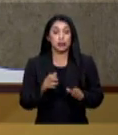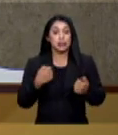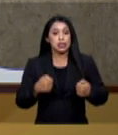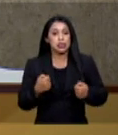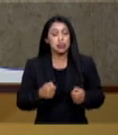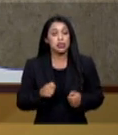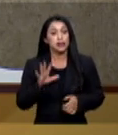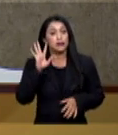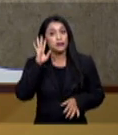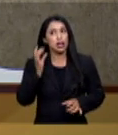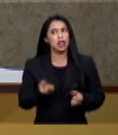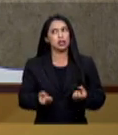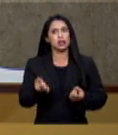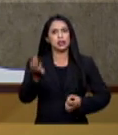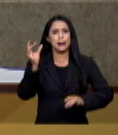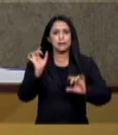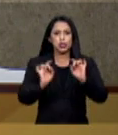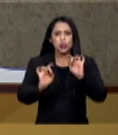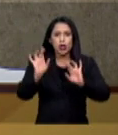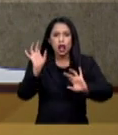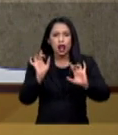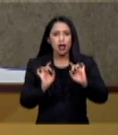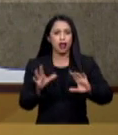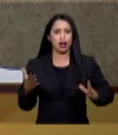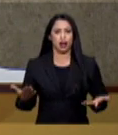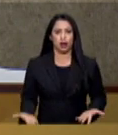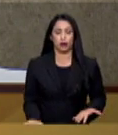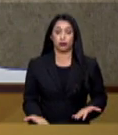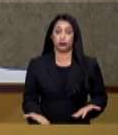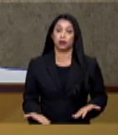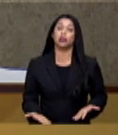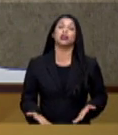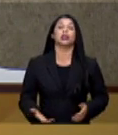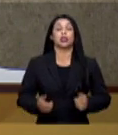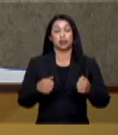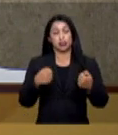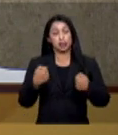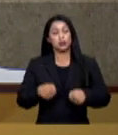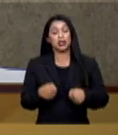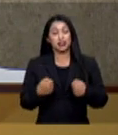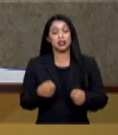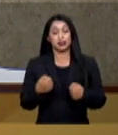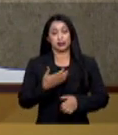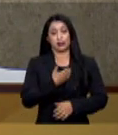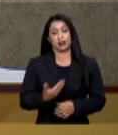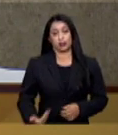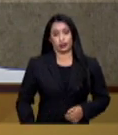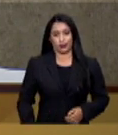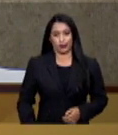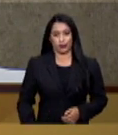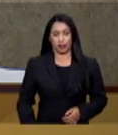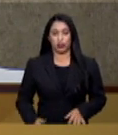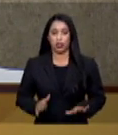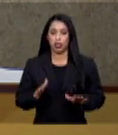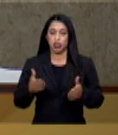temporária excepcional de interesse público. Deveras,